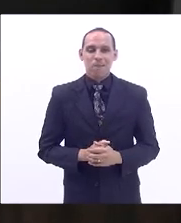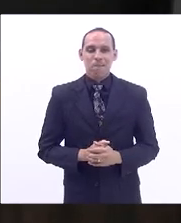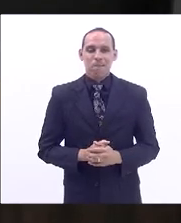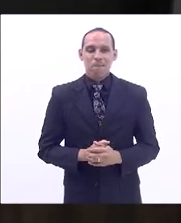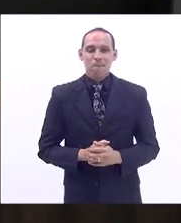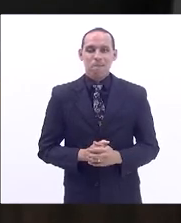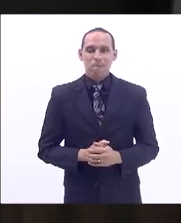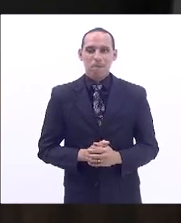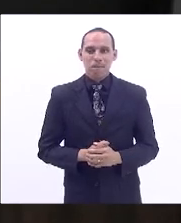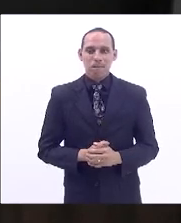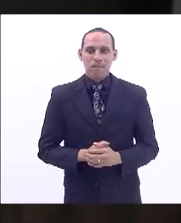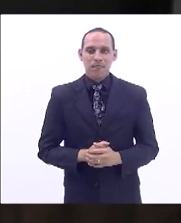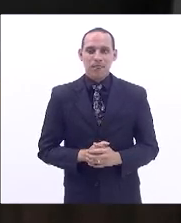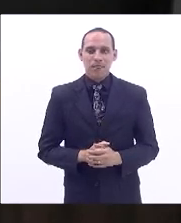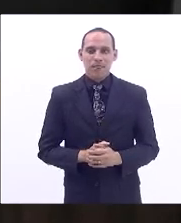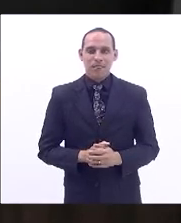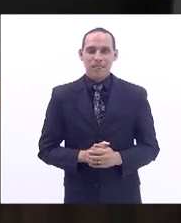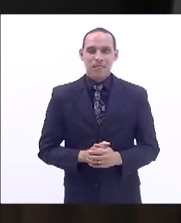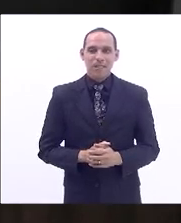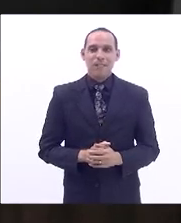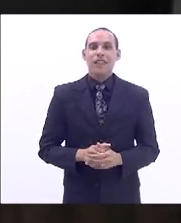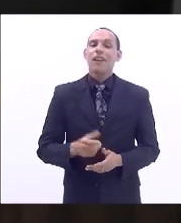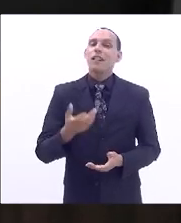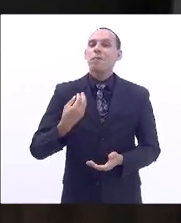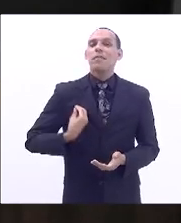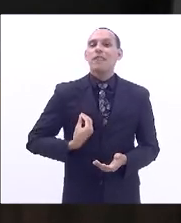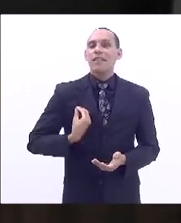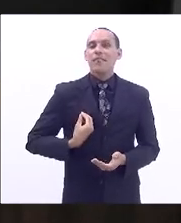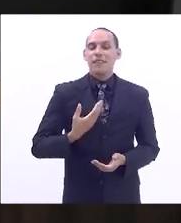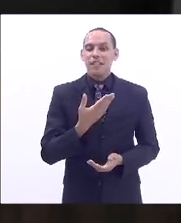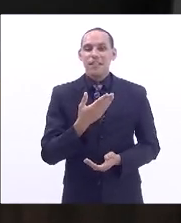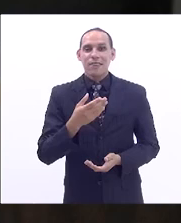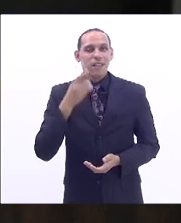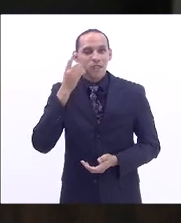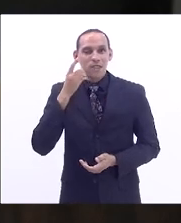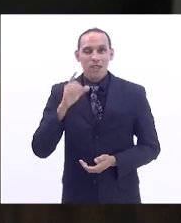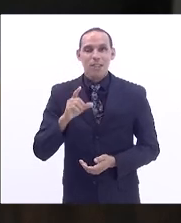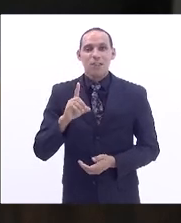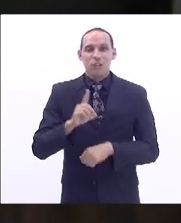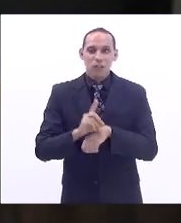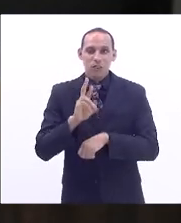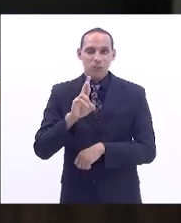a saudade a presença do nosso Deputado Doutor Luizinho